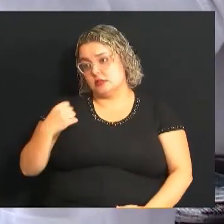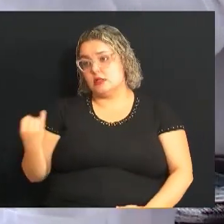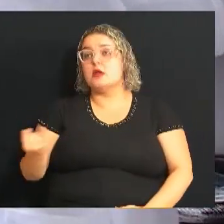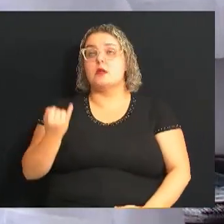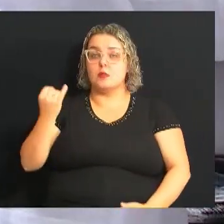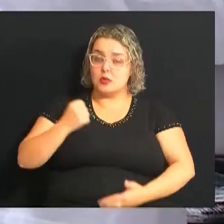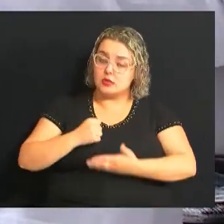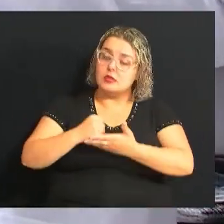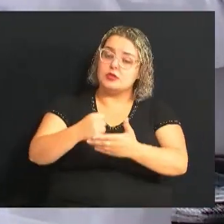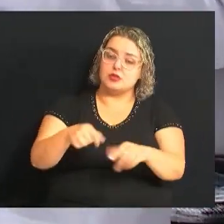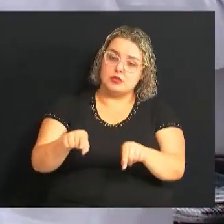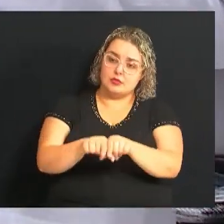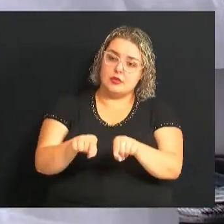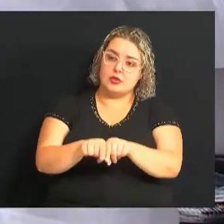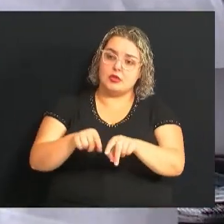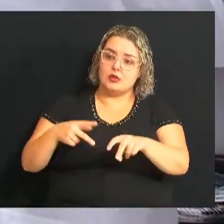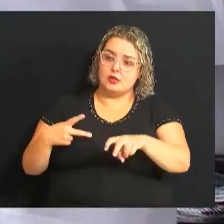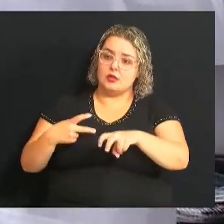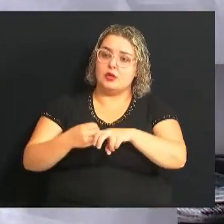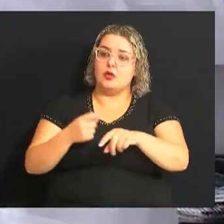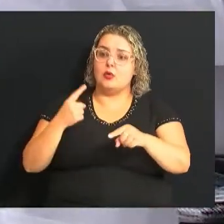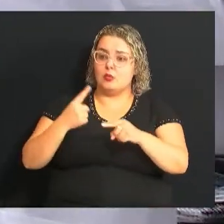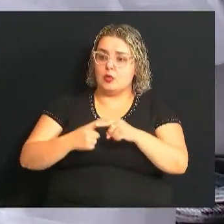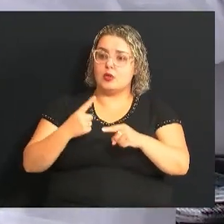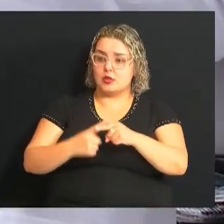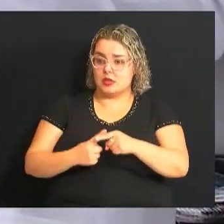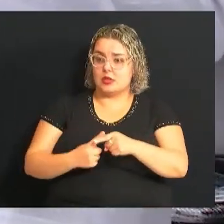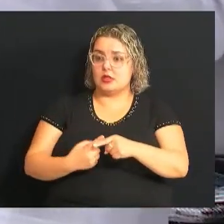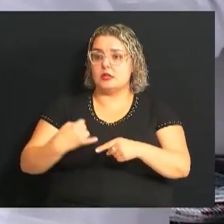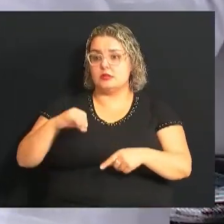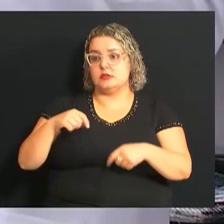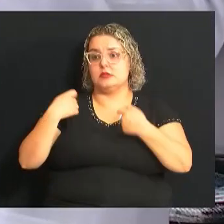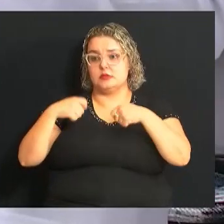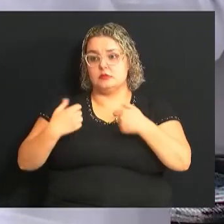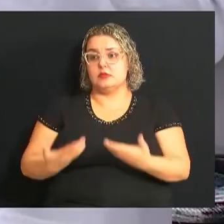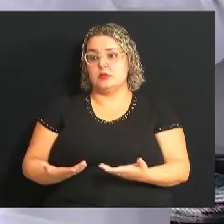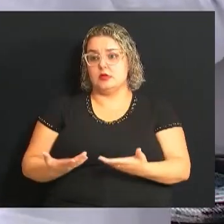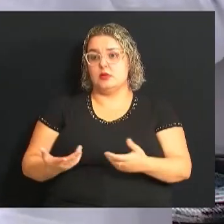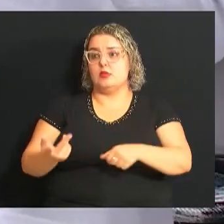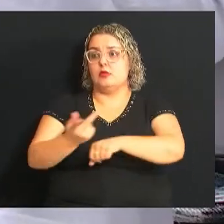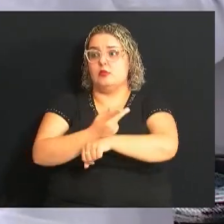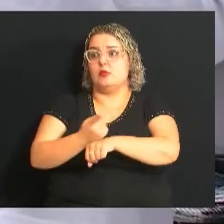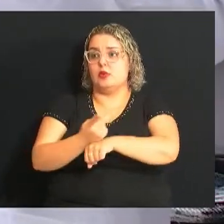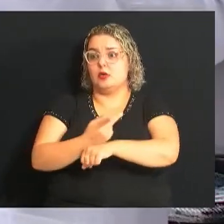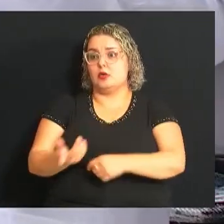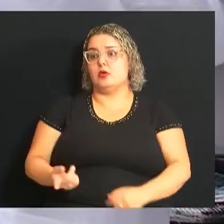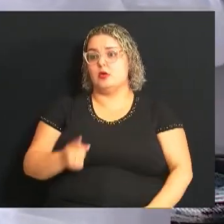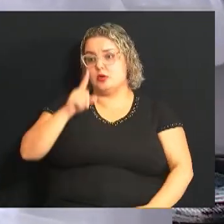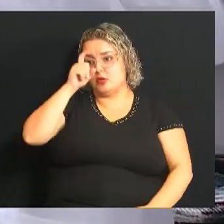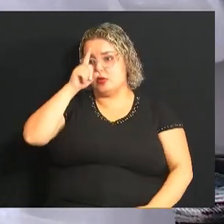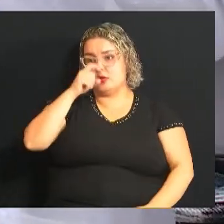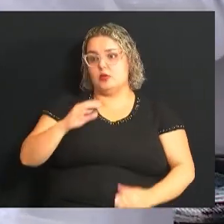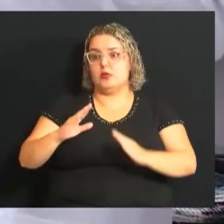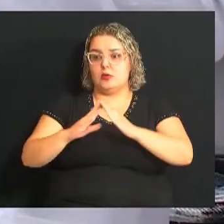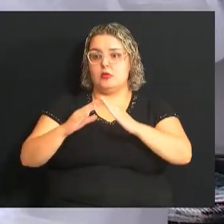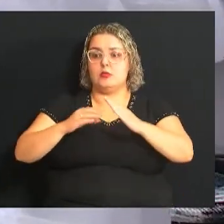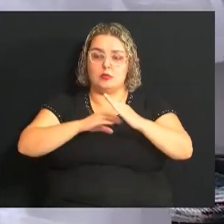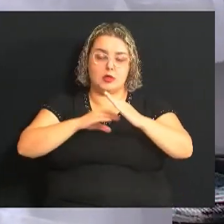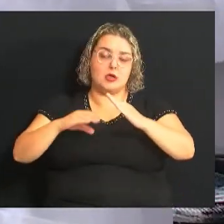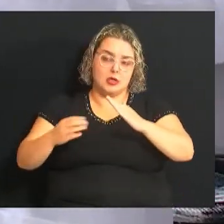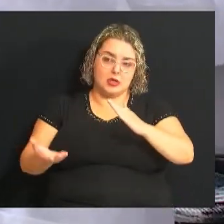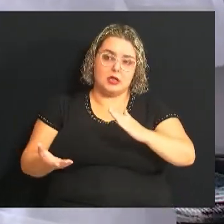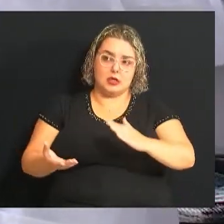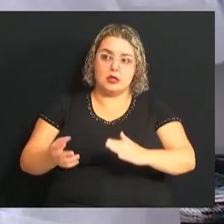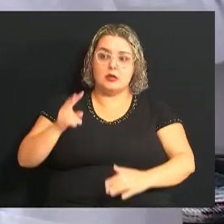estar levando a carteirinha, porque no caso de uma necessidade de procurar um hospital ou alguma clínica, você poder estar certificando que o seu animal